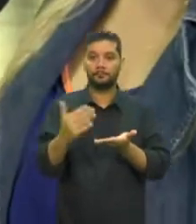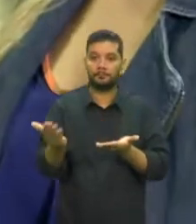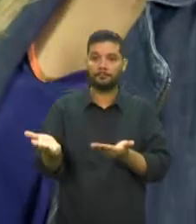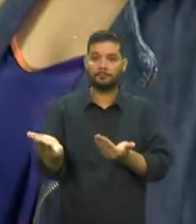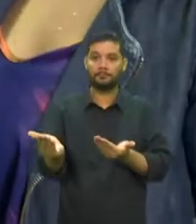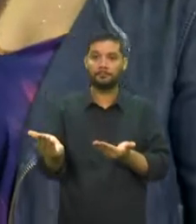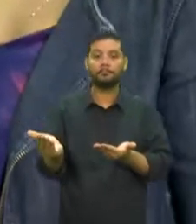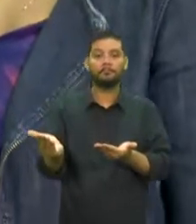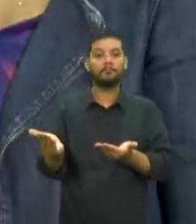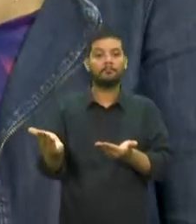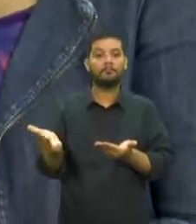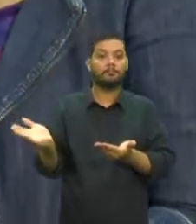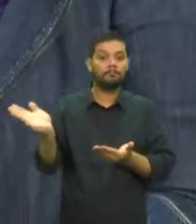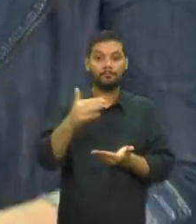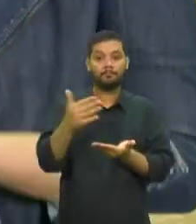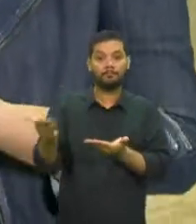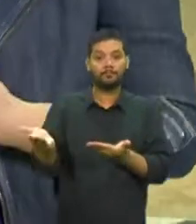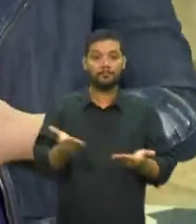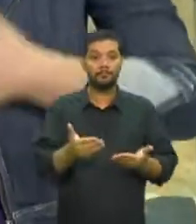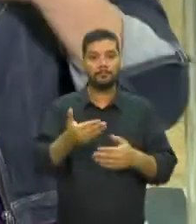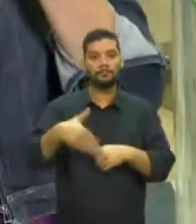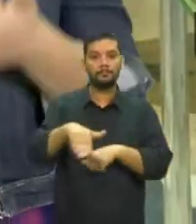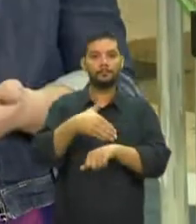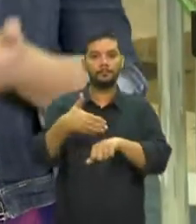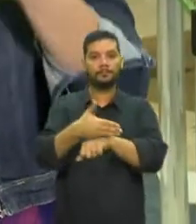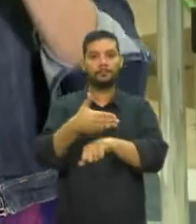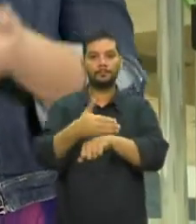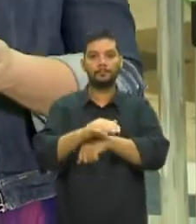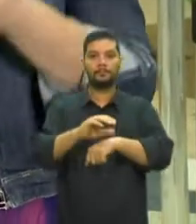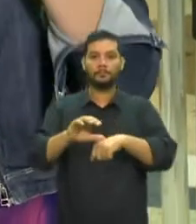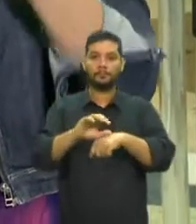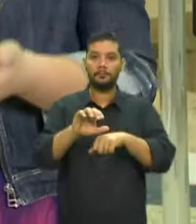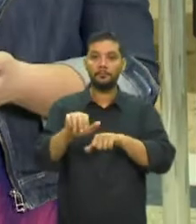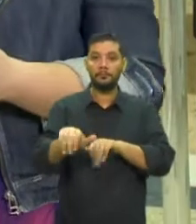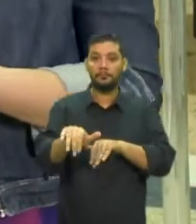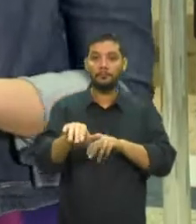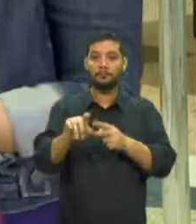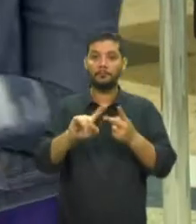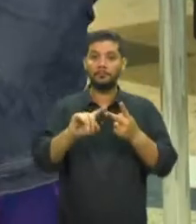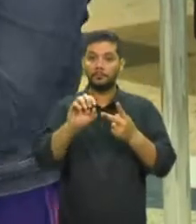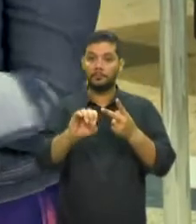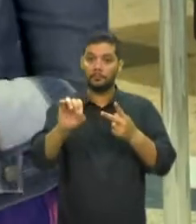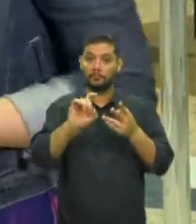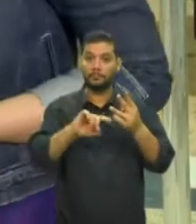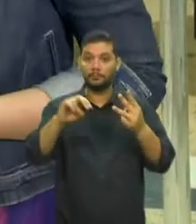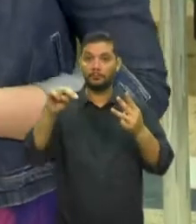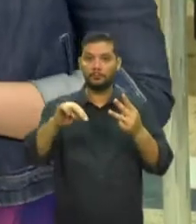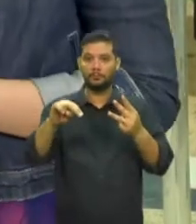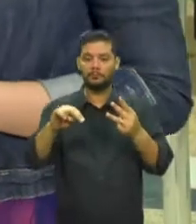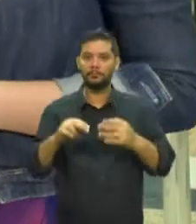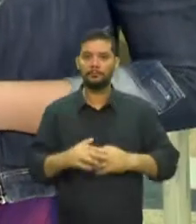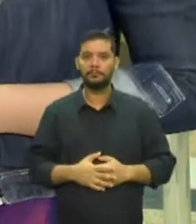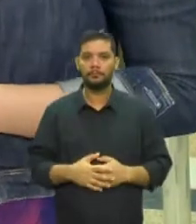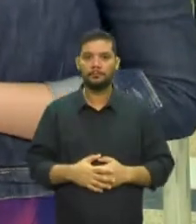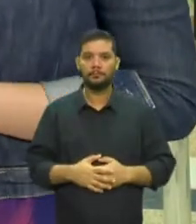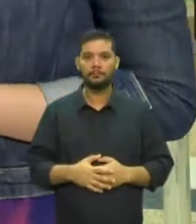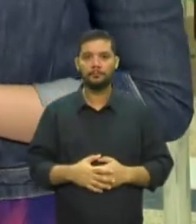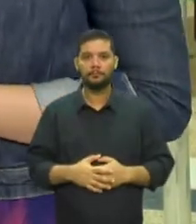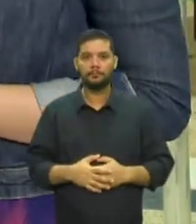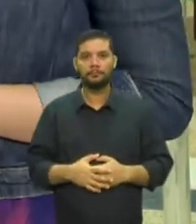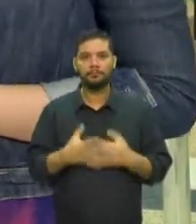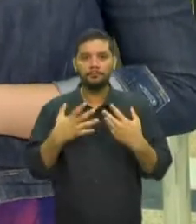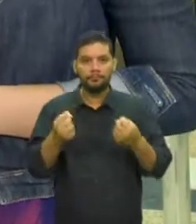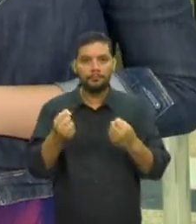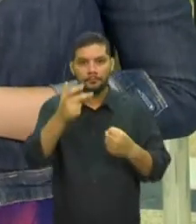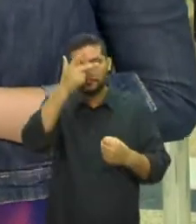todas aquelas que querem participar desses cursos. Tem cursos para setembro, outubro e novembro, viu? Vamos fazer o convite? Vamos lá, pessoal, vamos se inscrever.